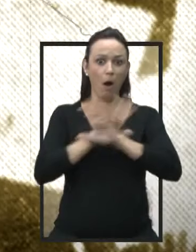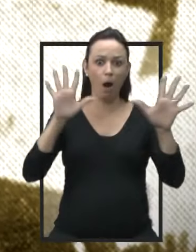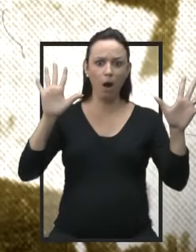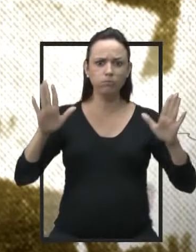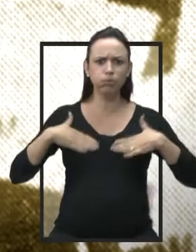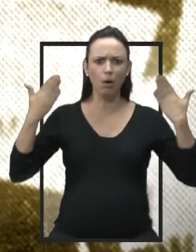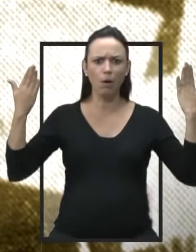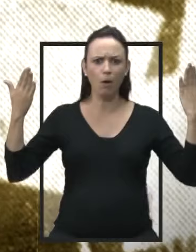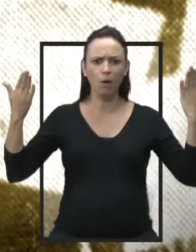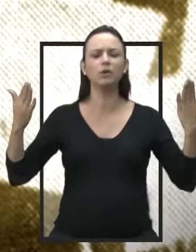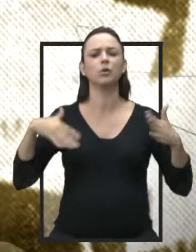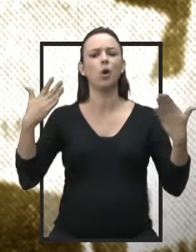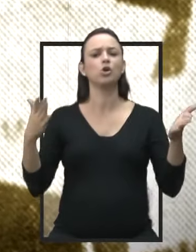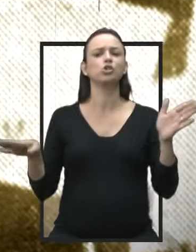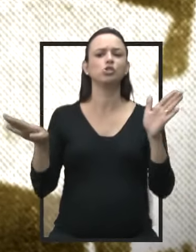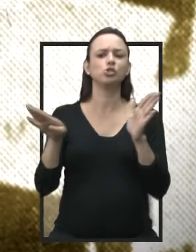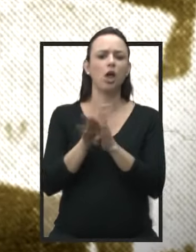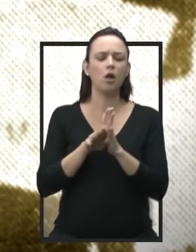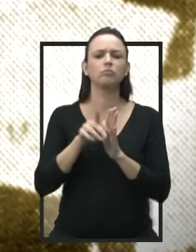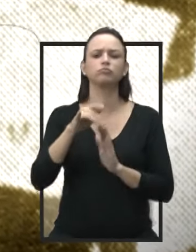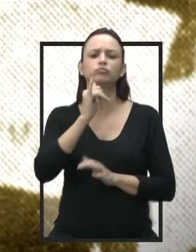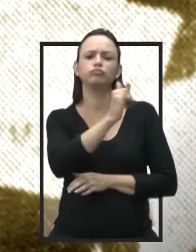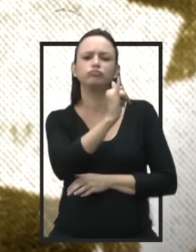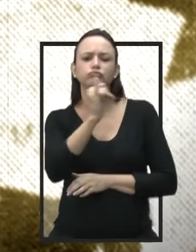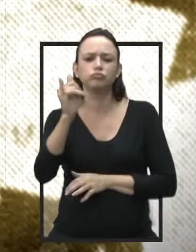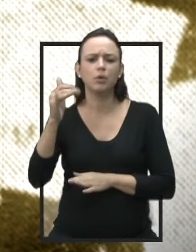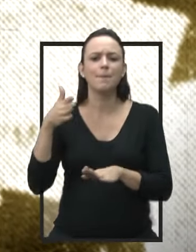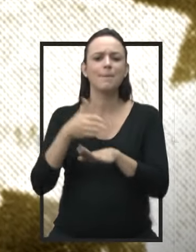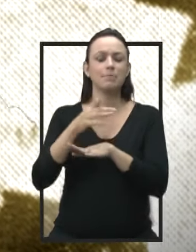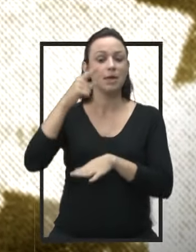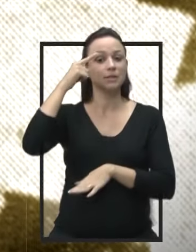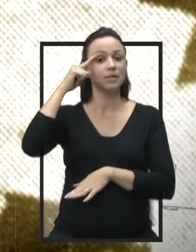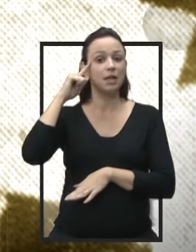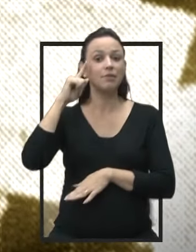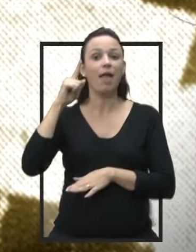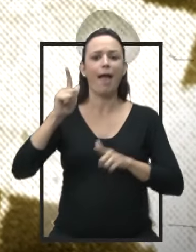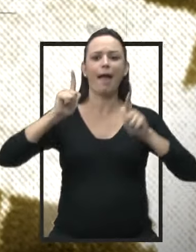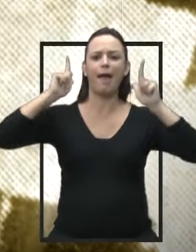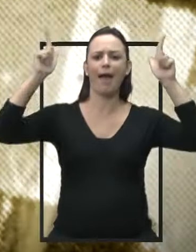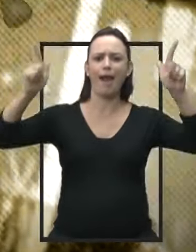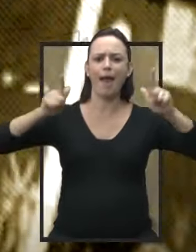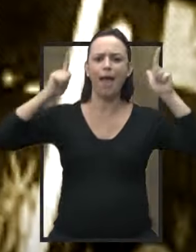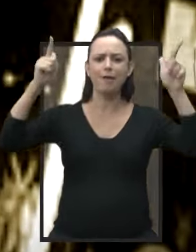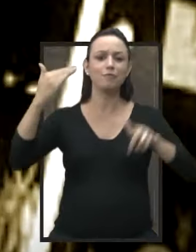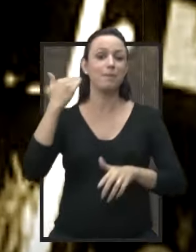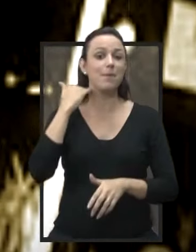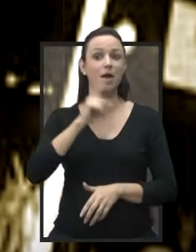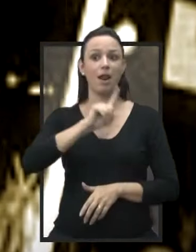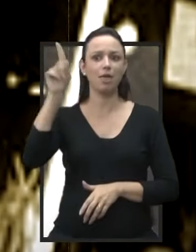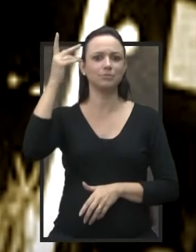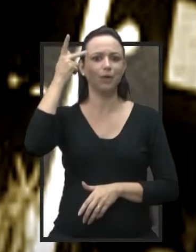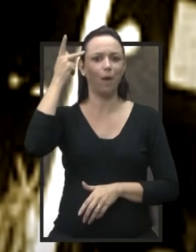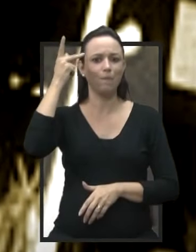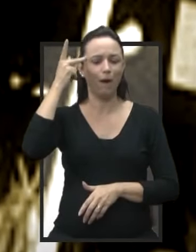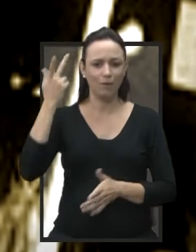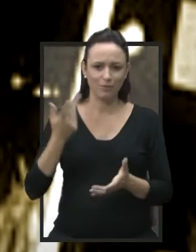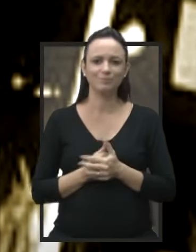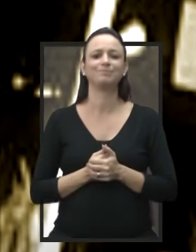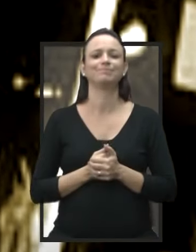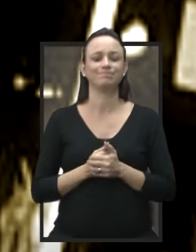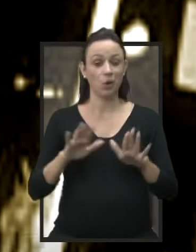bomba, especialmente quando chegaram os relatos da participação de Zezinho em greves de bancários em São Paulo